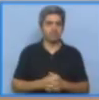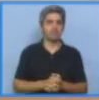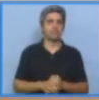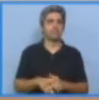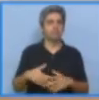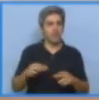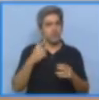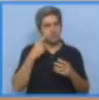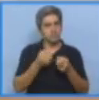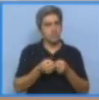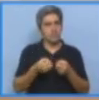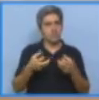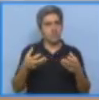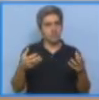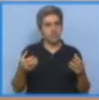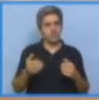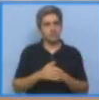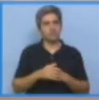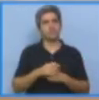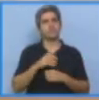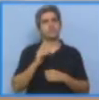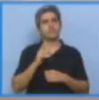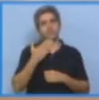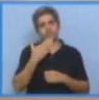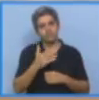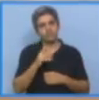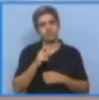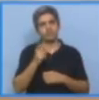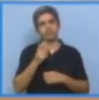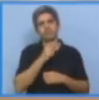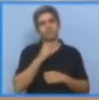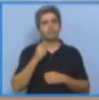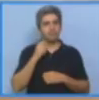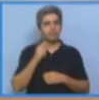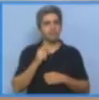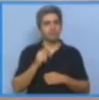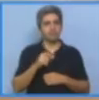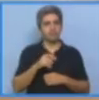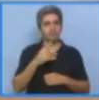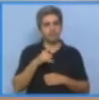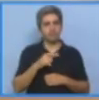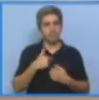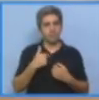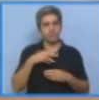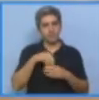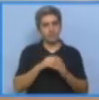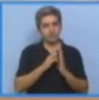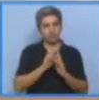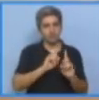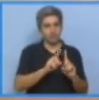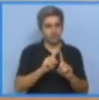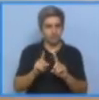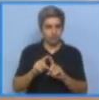vindo a alargar-se e a solicitar, né, entre os padres, em primeiro lugar, nas próprias dioceses,